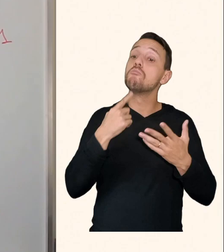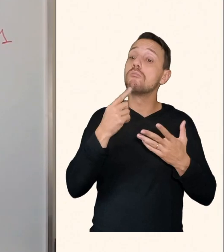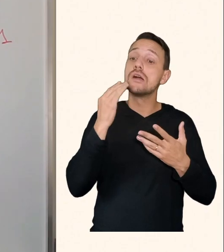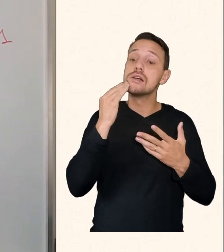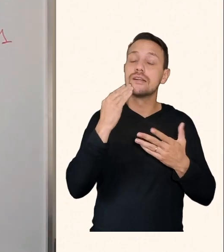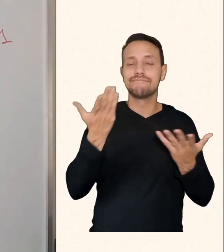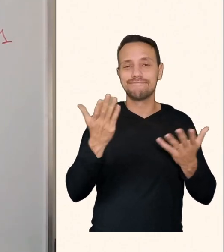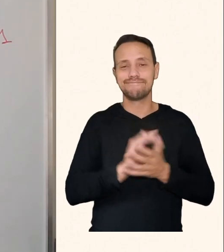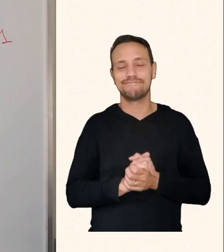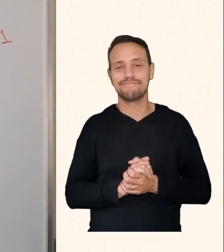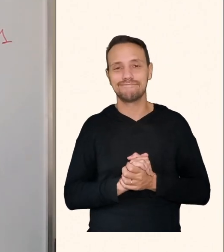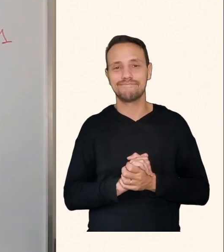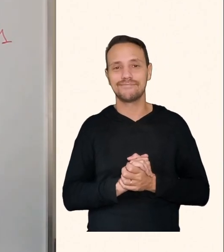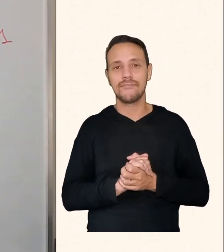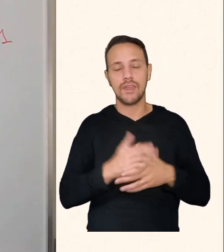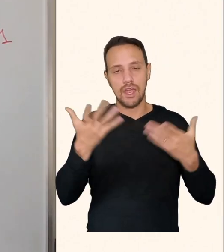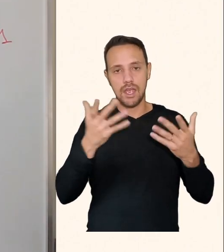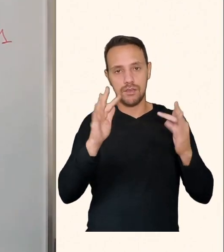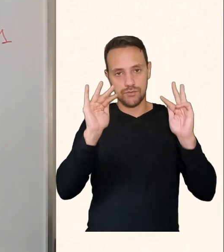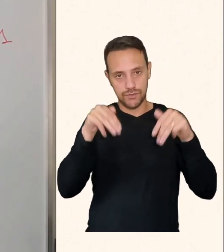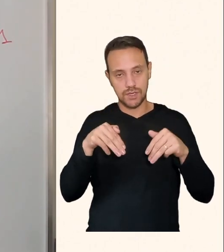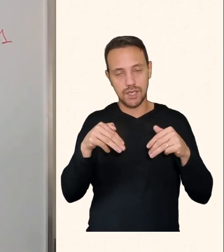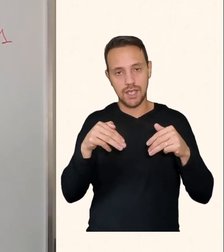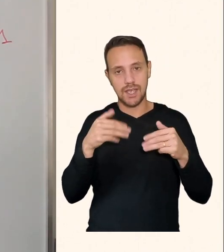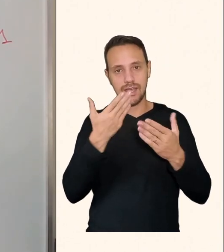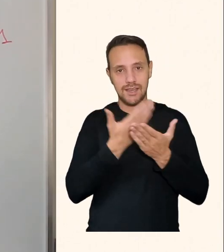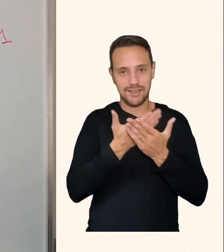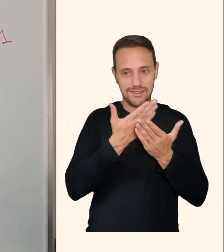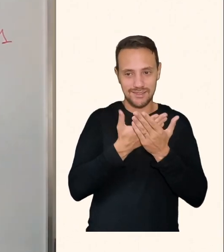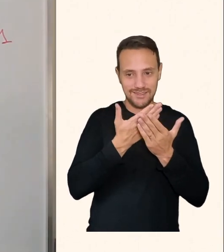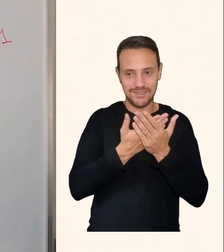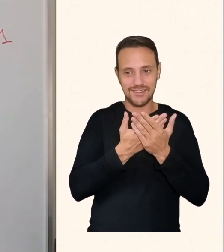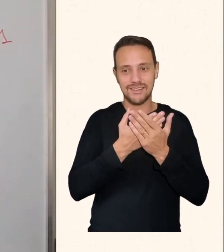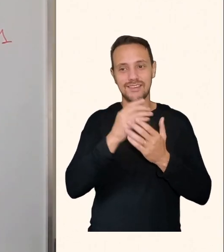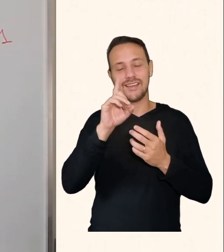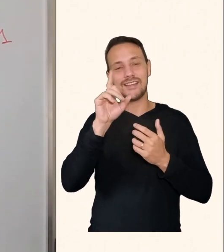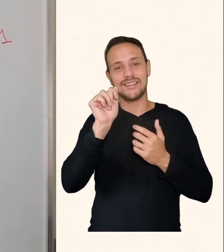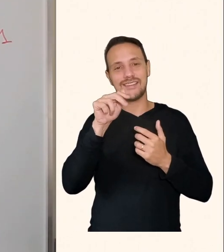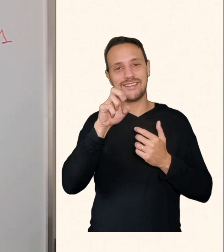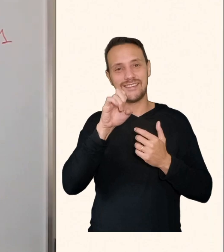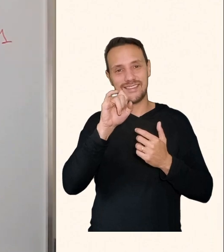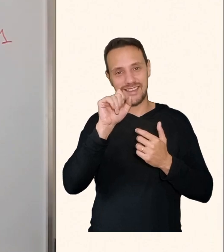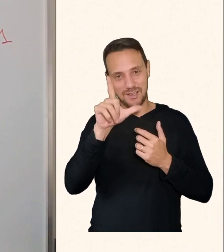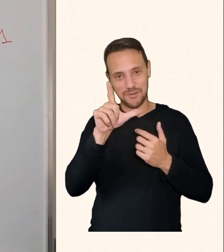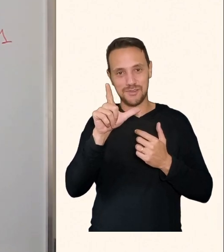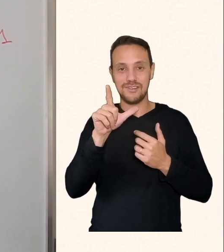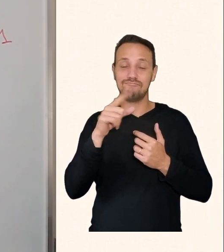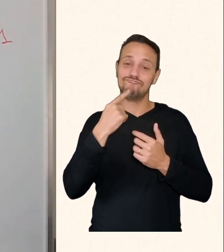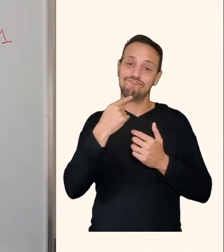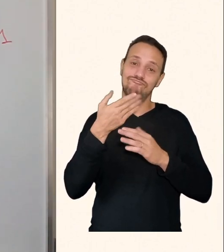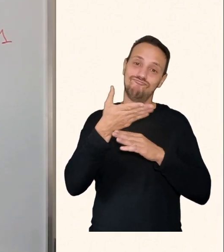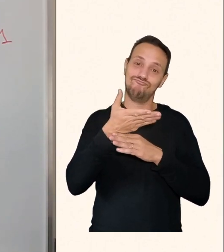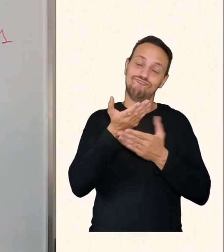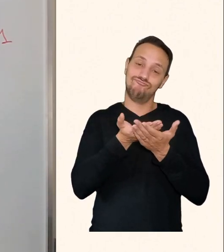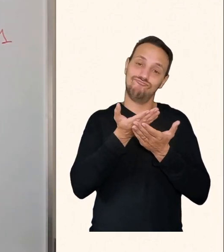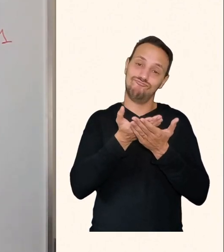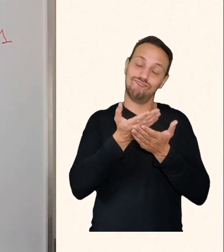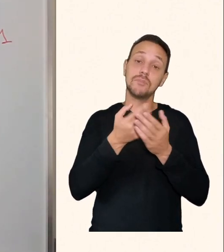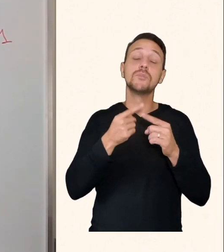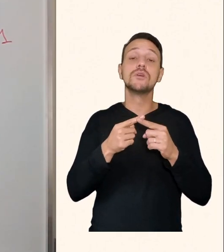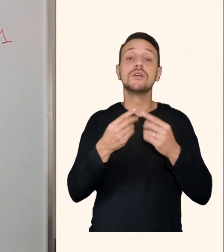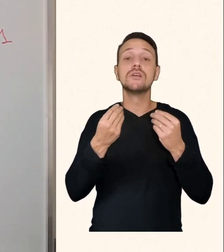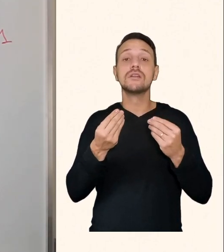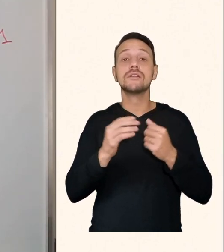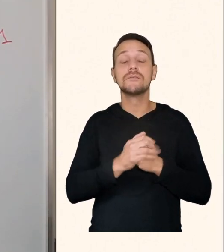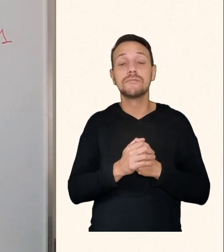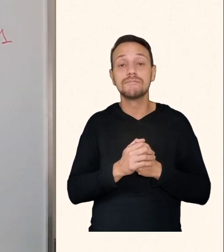de hoje, como vocês devem ter notado, o Danielzinho não participou da aula, né? Por quê? Porque o